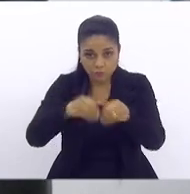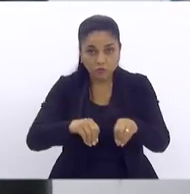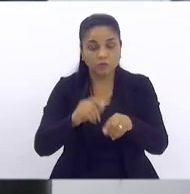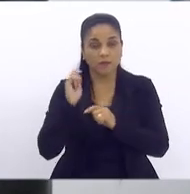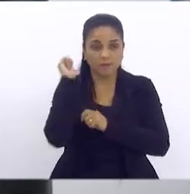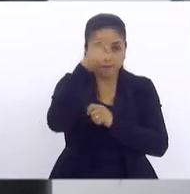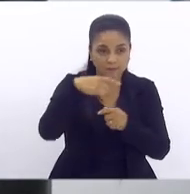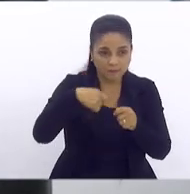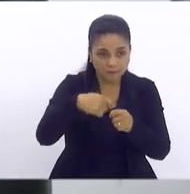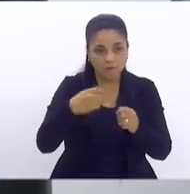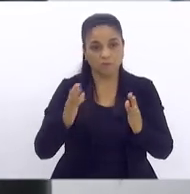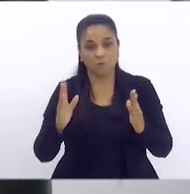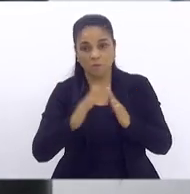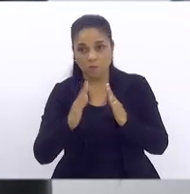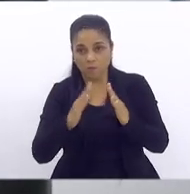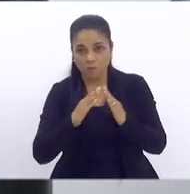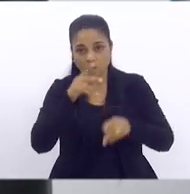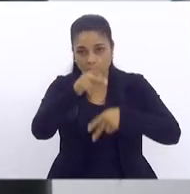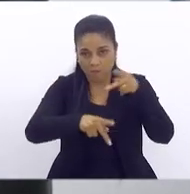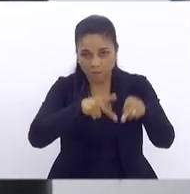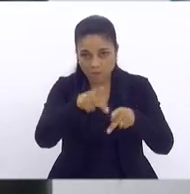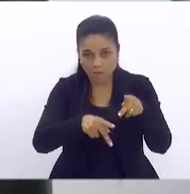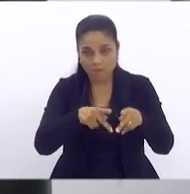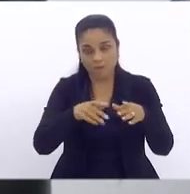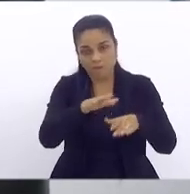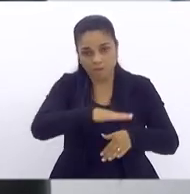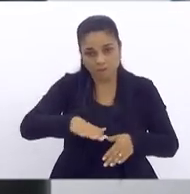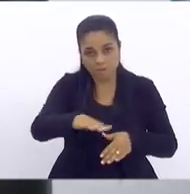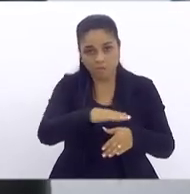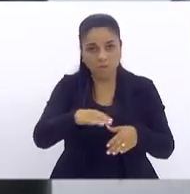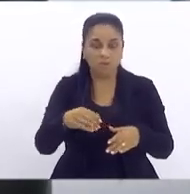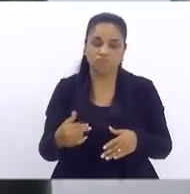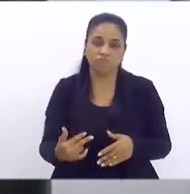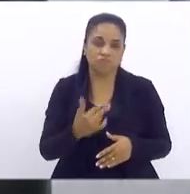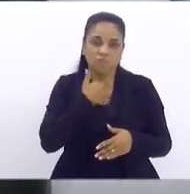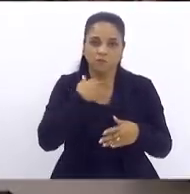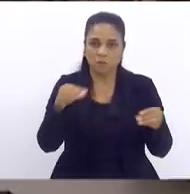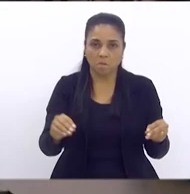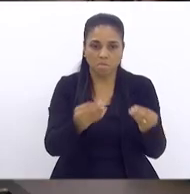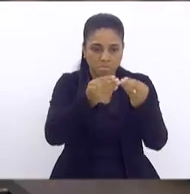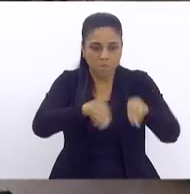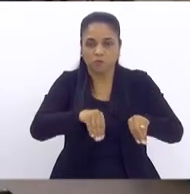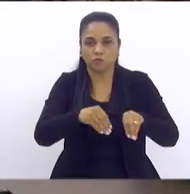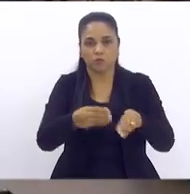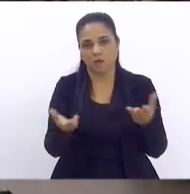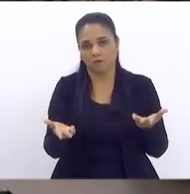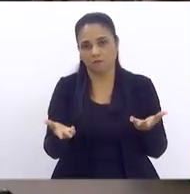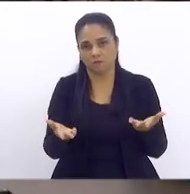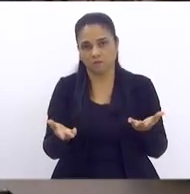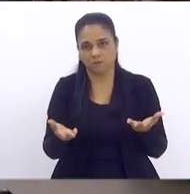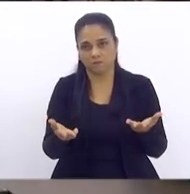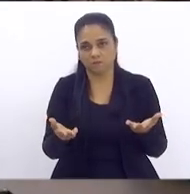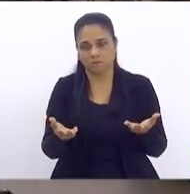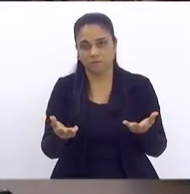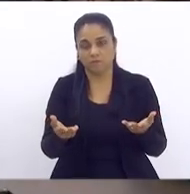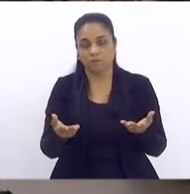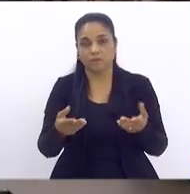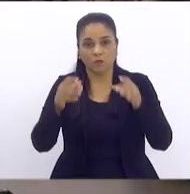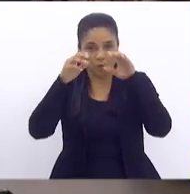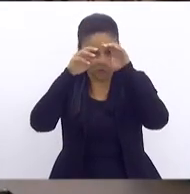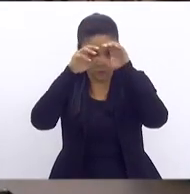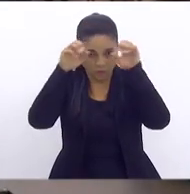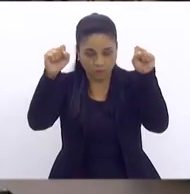pescadores, moradores da região, não possam ser atingidos por um drama como esse. Então, o Tribunal Marítimo, acho que